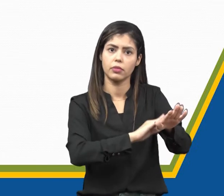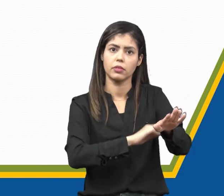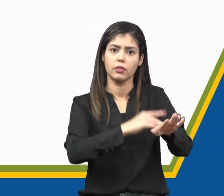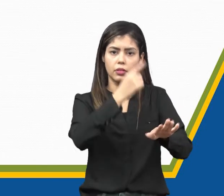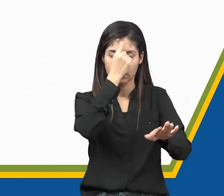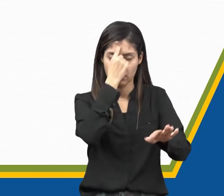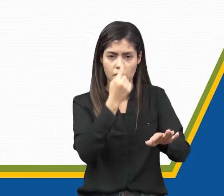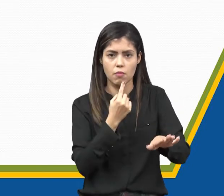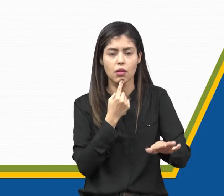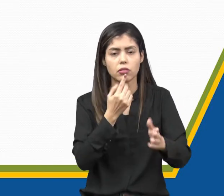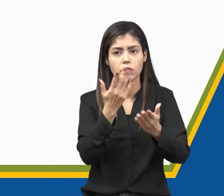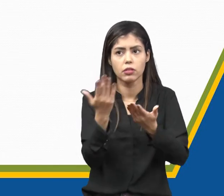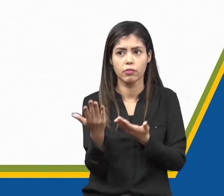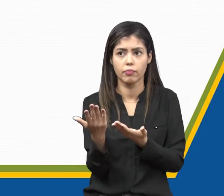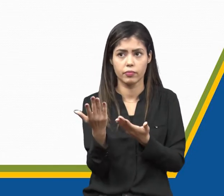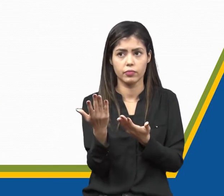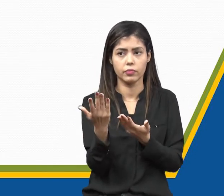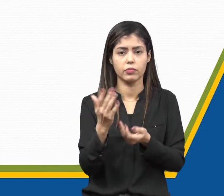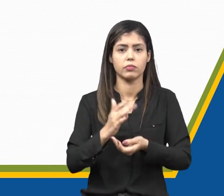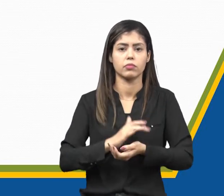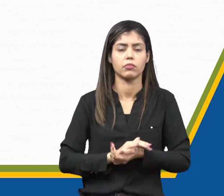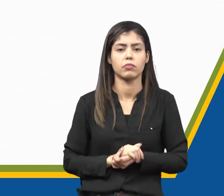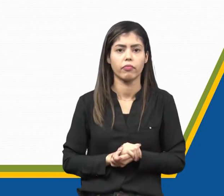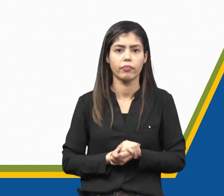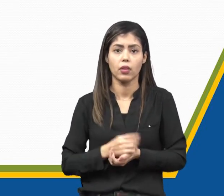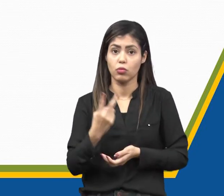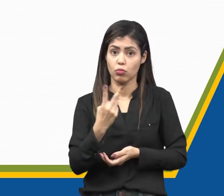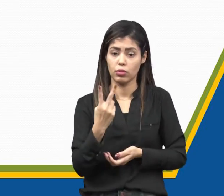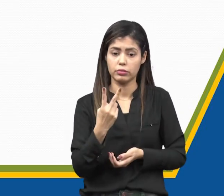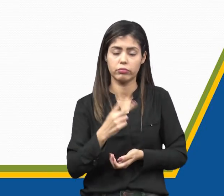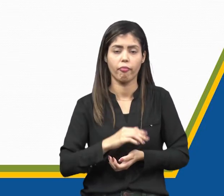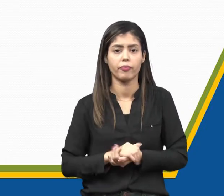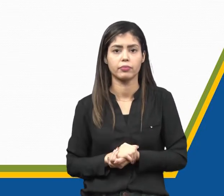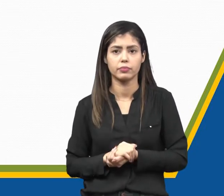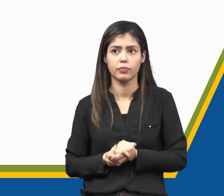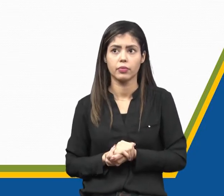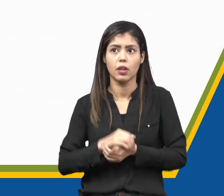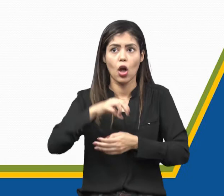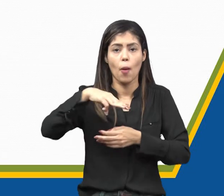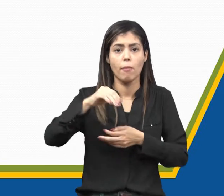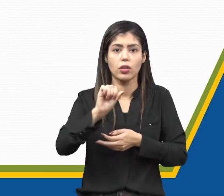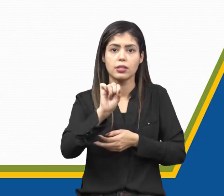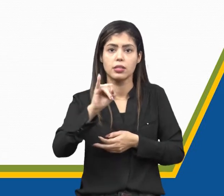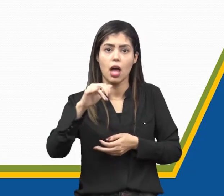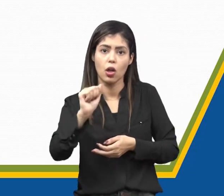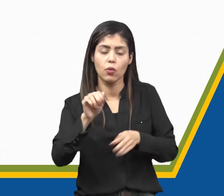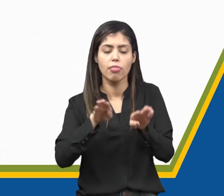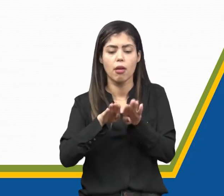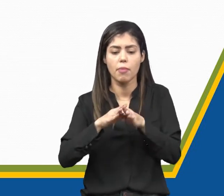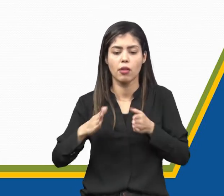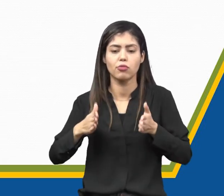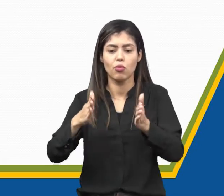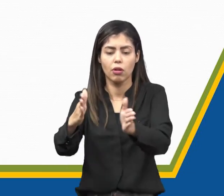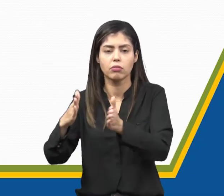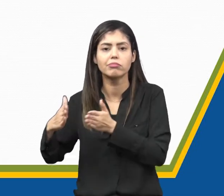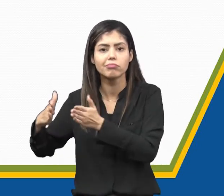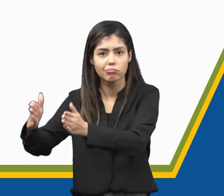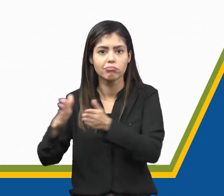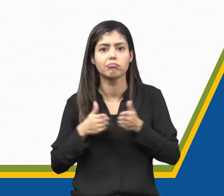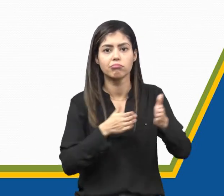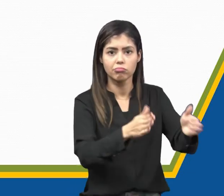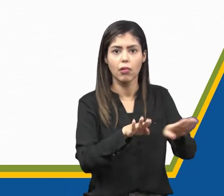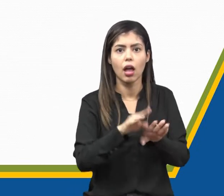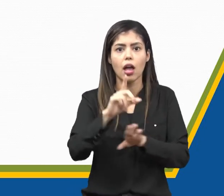seu televisor nós temos duas imagens, né? A imagem de mosaico e a imagem de corredor